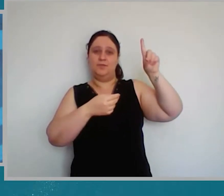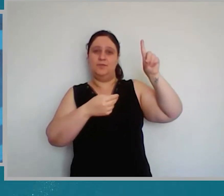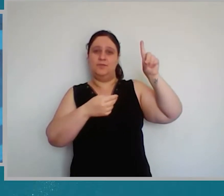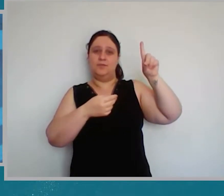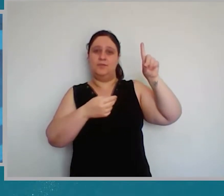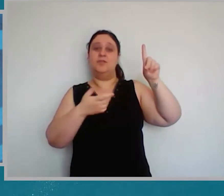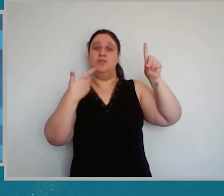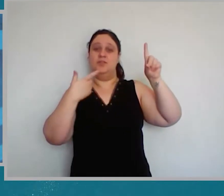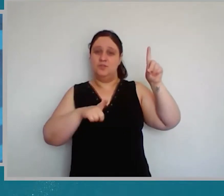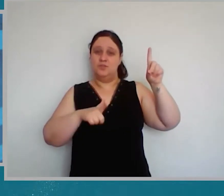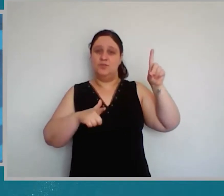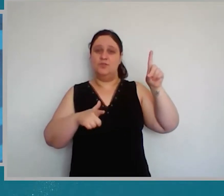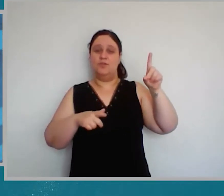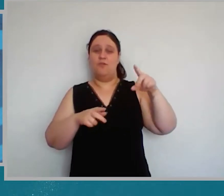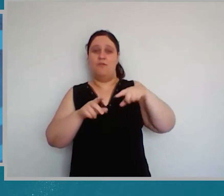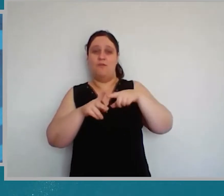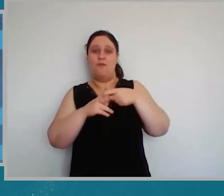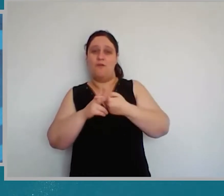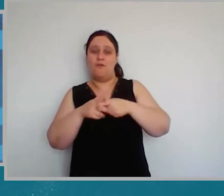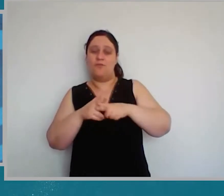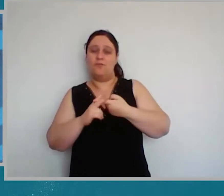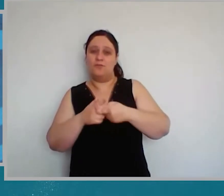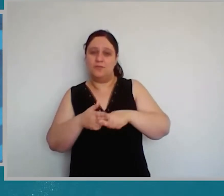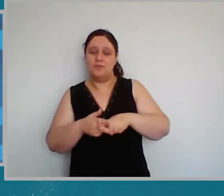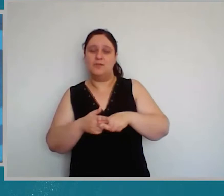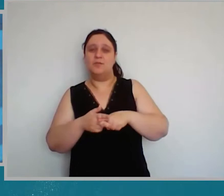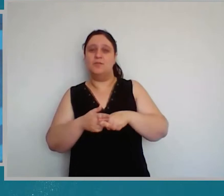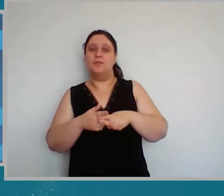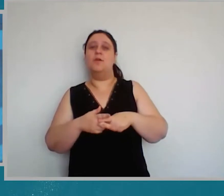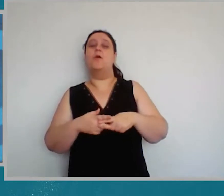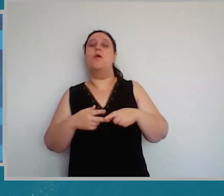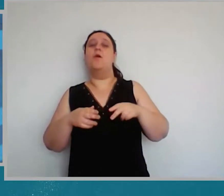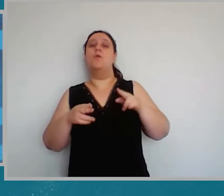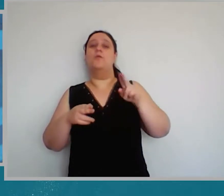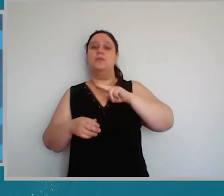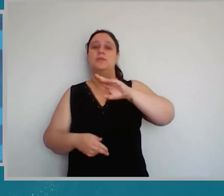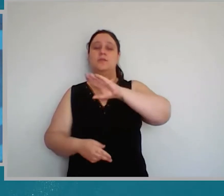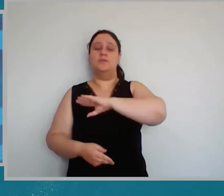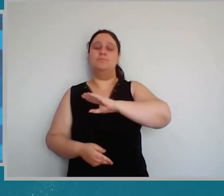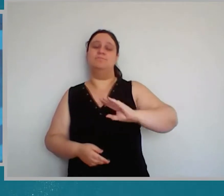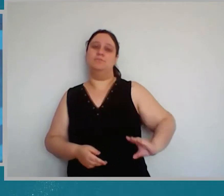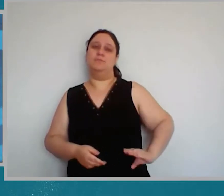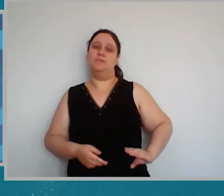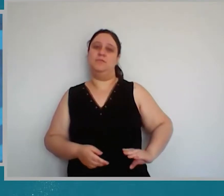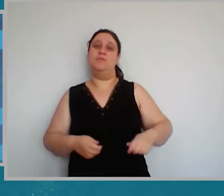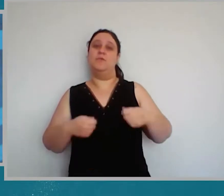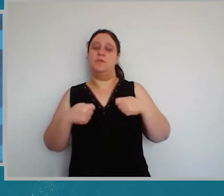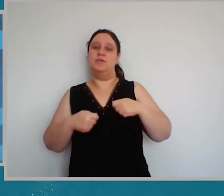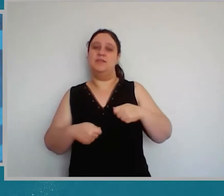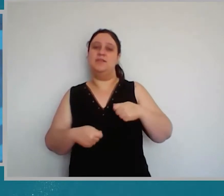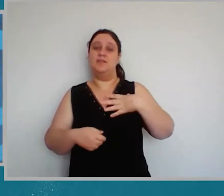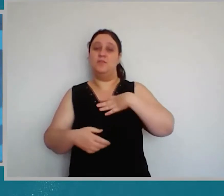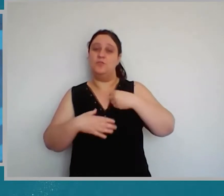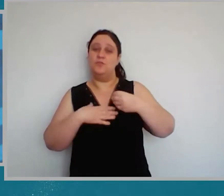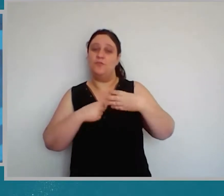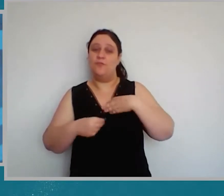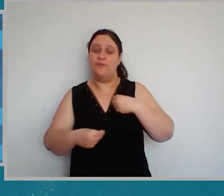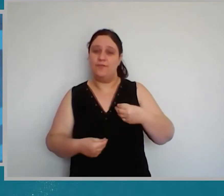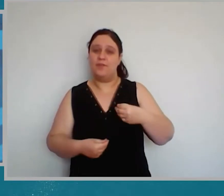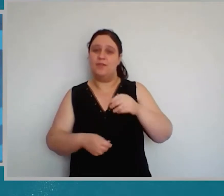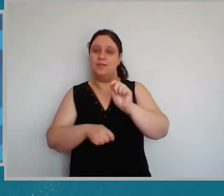reino, ele é composto dos descendentes de Abraão. Tanto os verdadeiros israelitas que